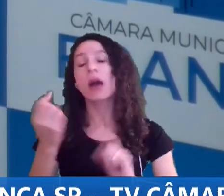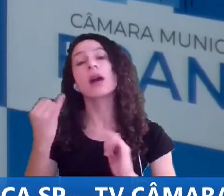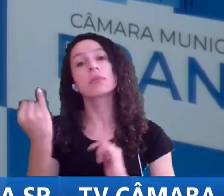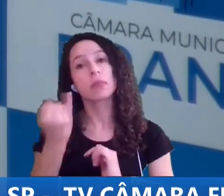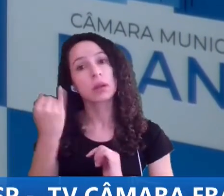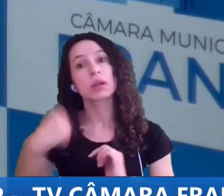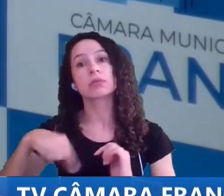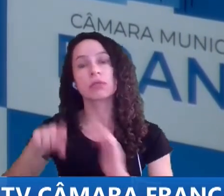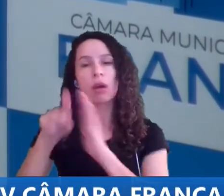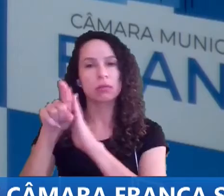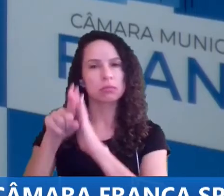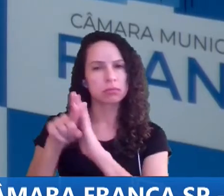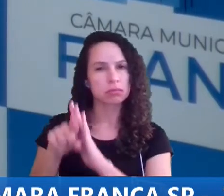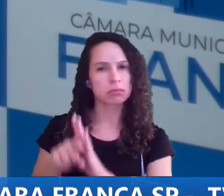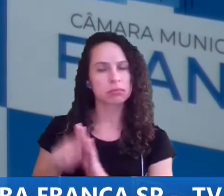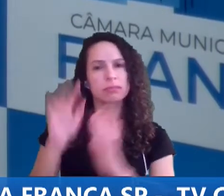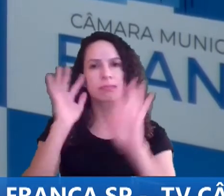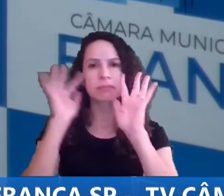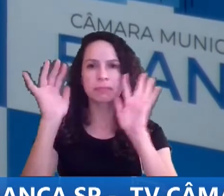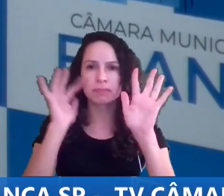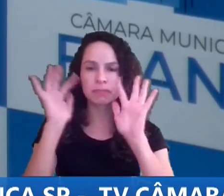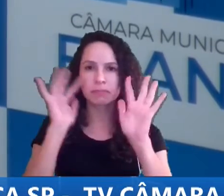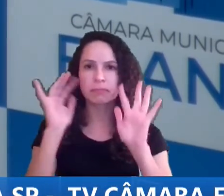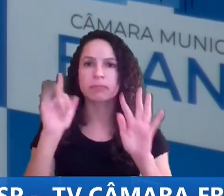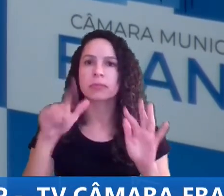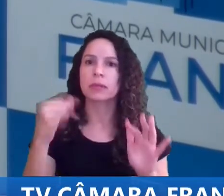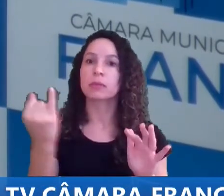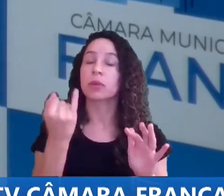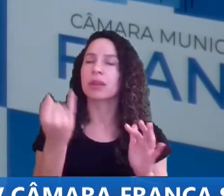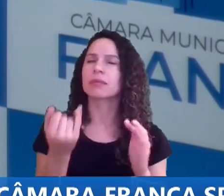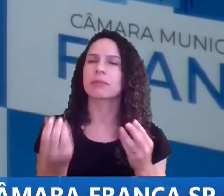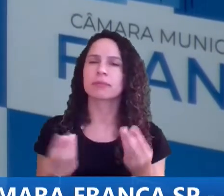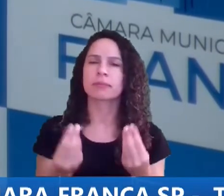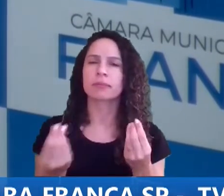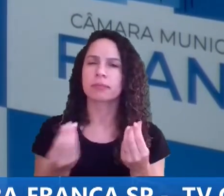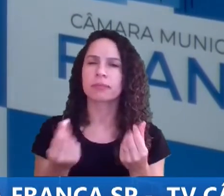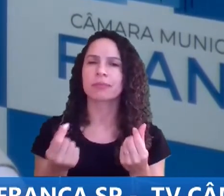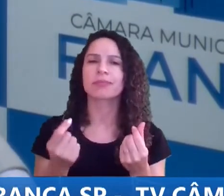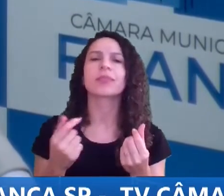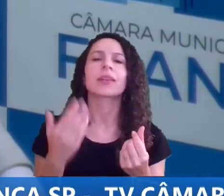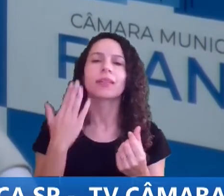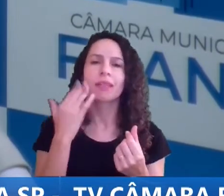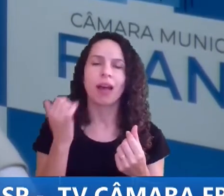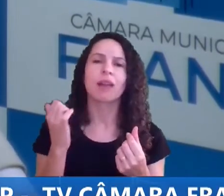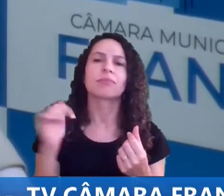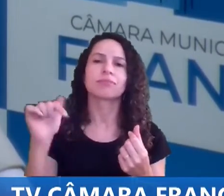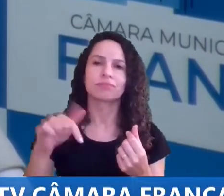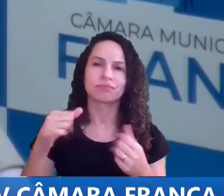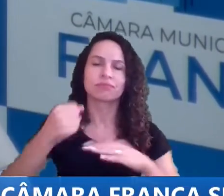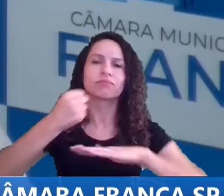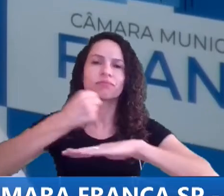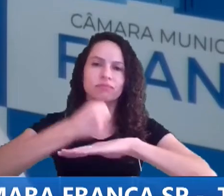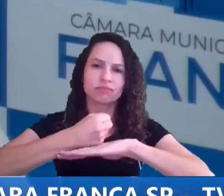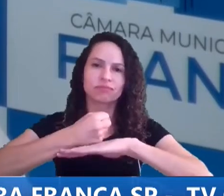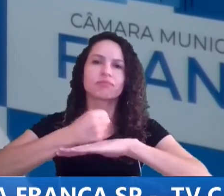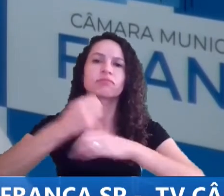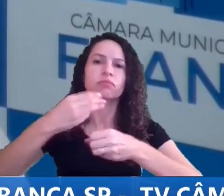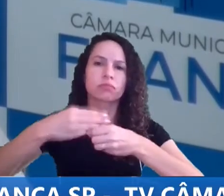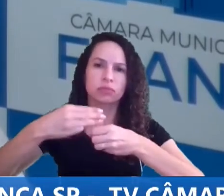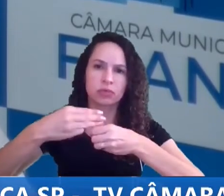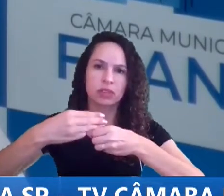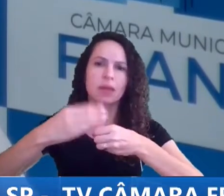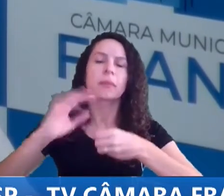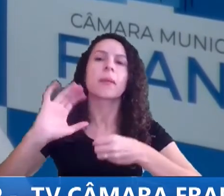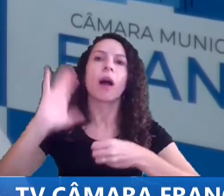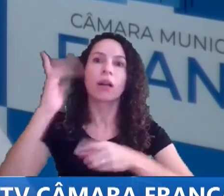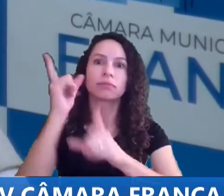precisa pensar, é algo realmente muito sensível e que, infelizmente, aqui no nosso município, em Franca, a gente vem verificando